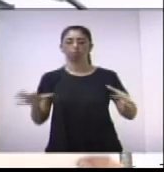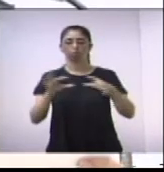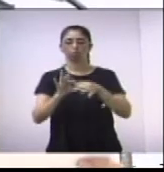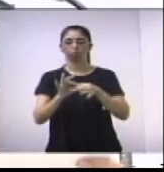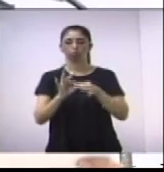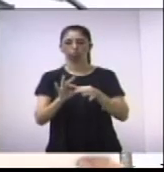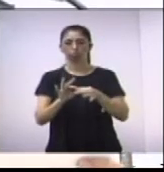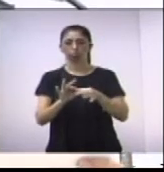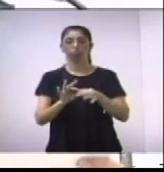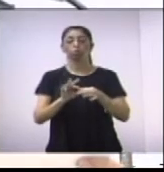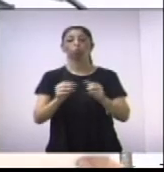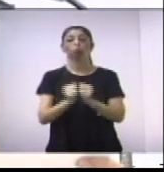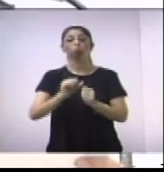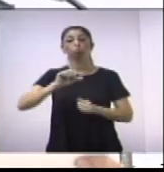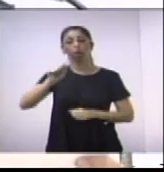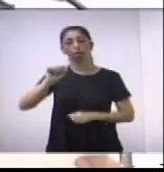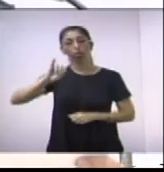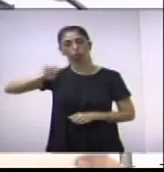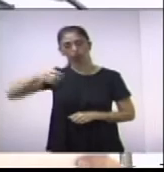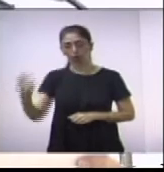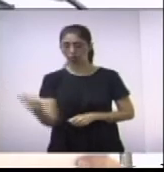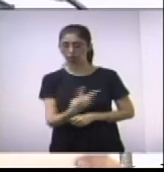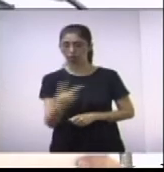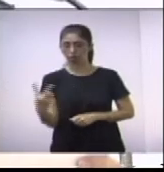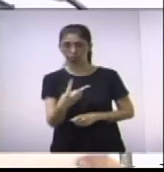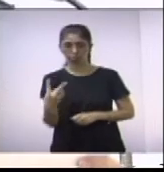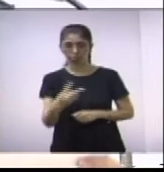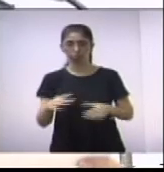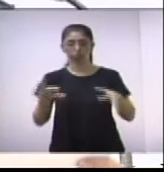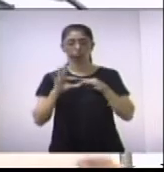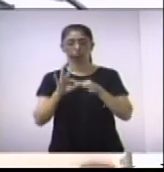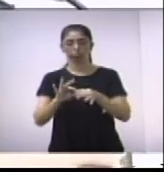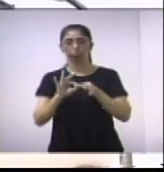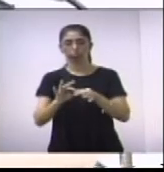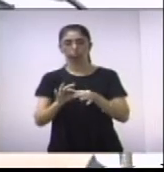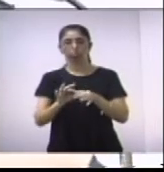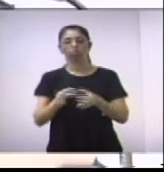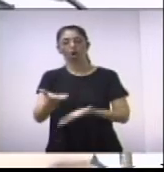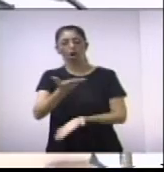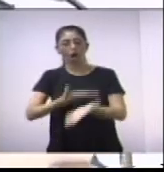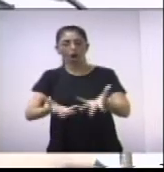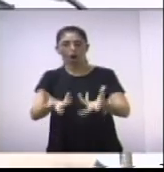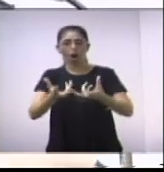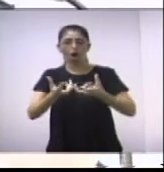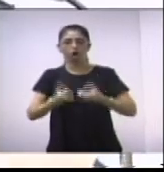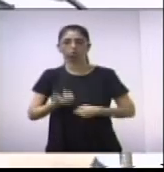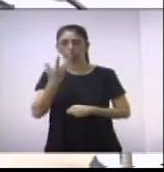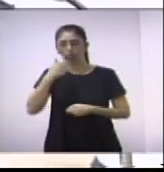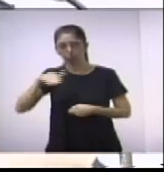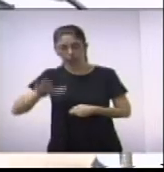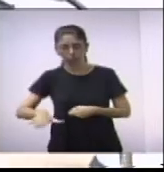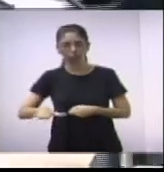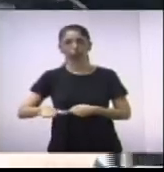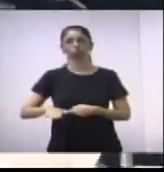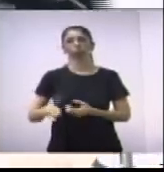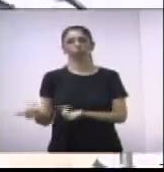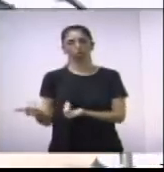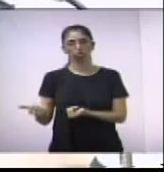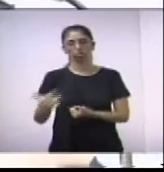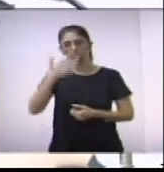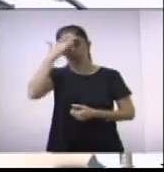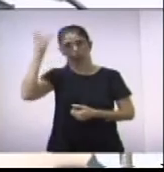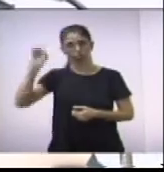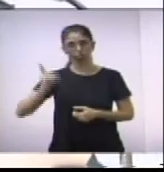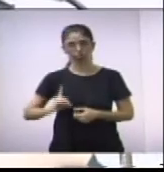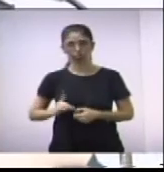Paulínia, e a IJ, Associação para a Infância e Juventude de Paulínia, para atendimento da demanda. Número 215, do vereador Dilcinho Rodrigues,